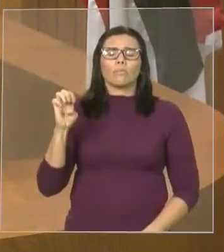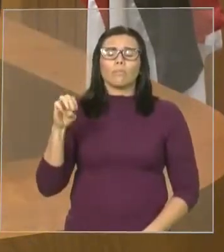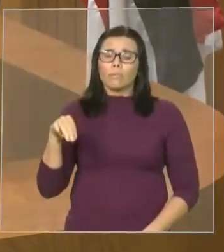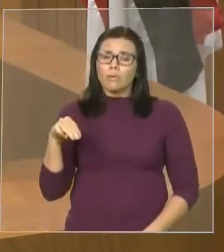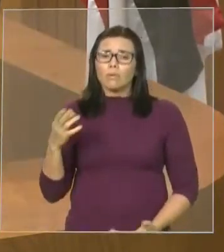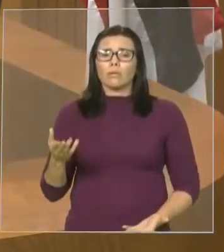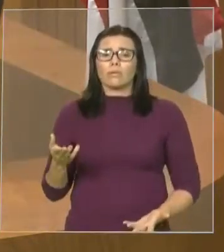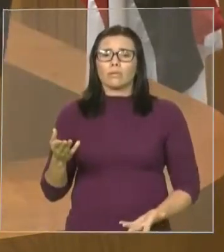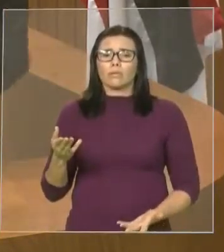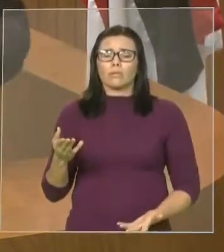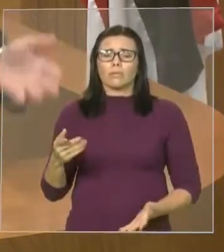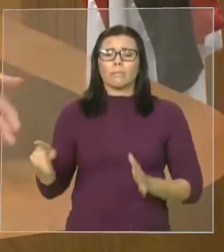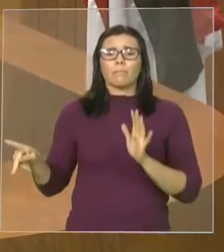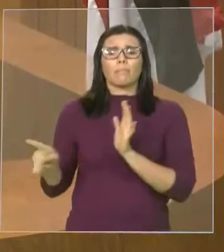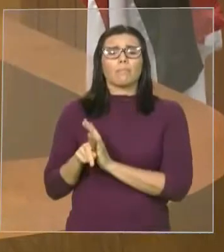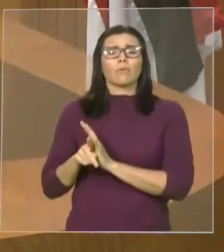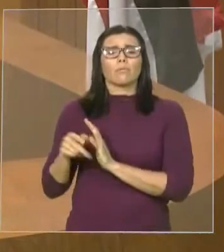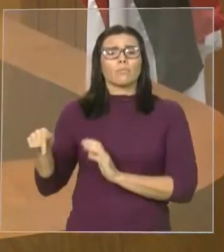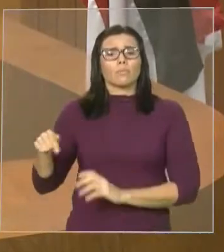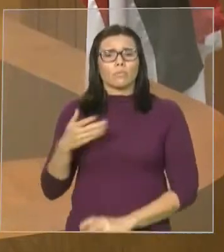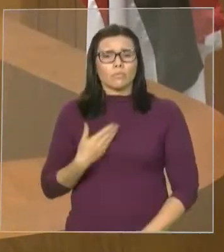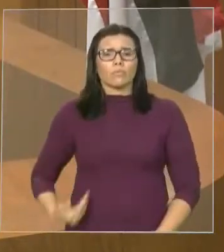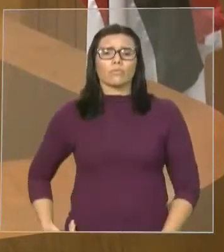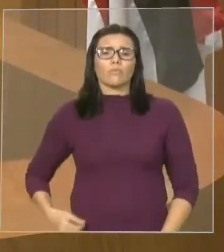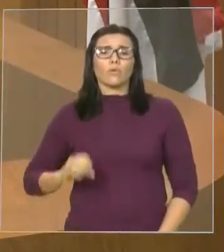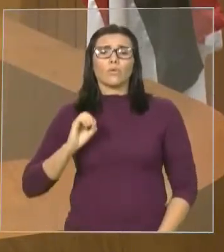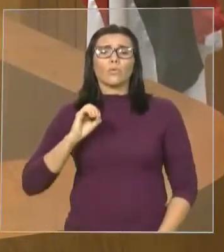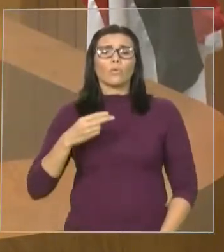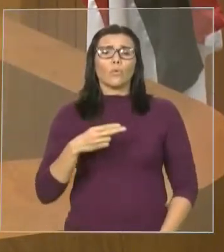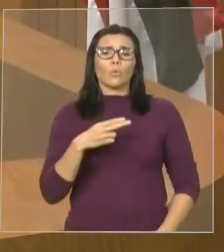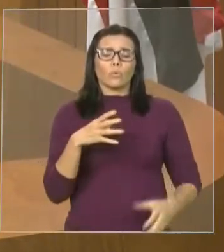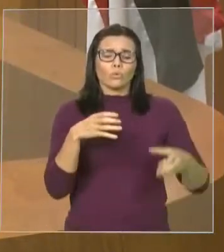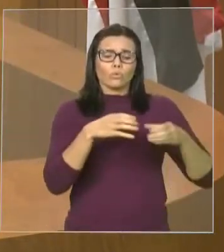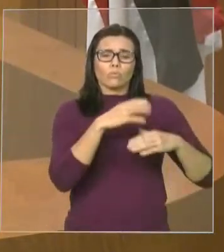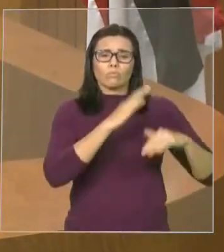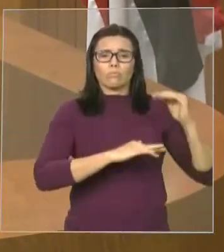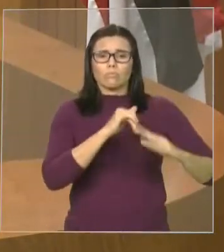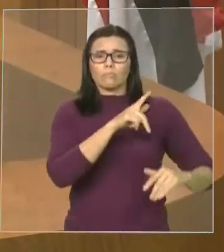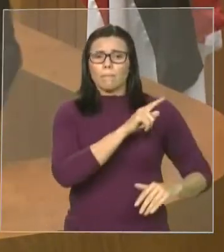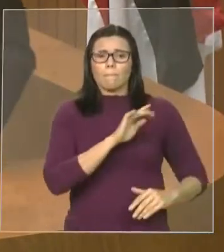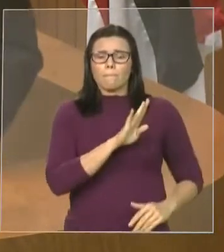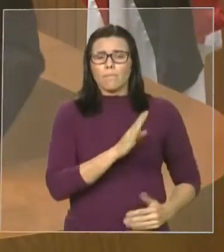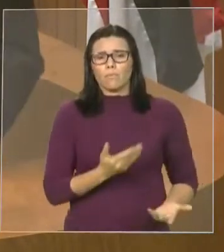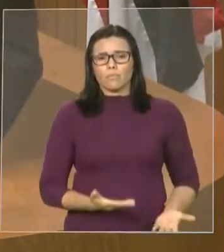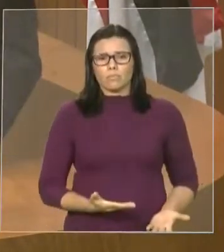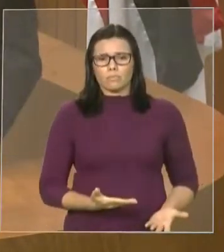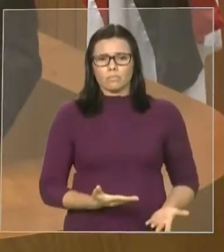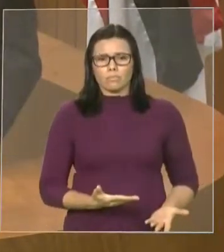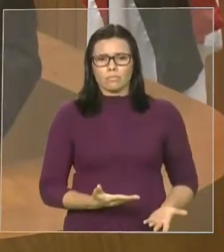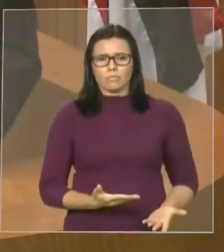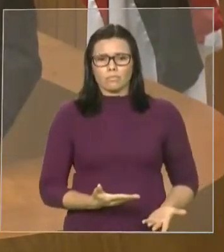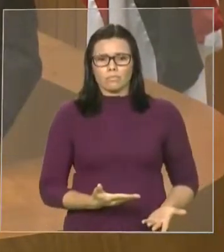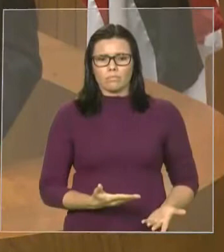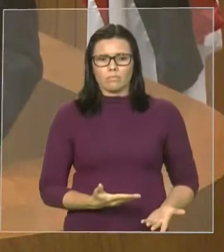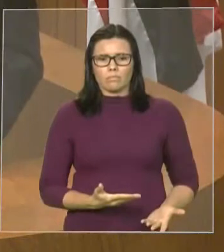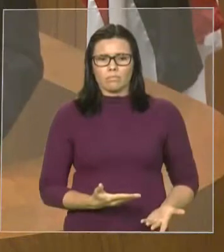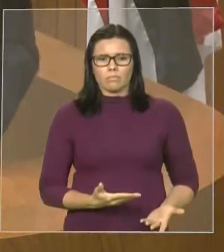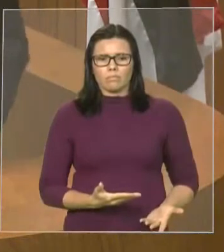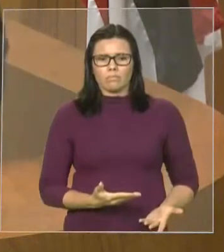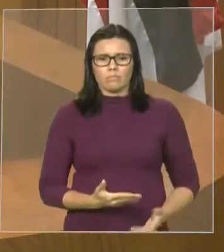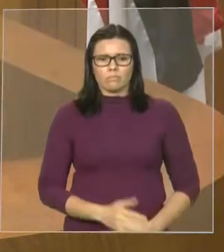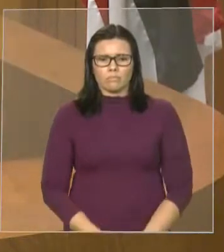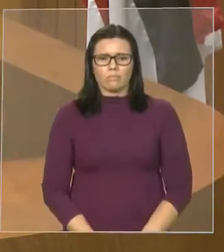de benefícios, ele serve para atender os servidores ou serve para atender o governador?